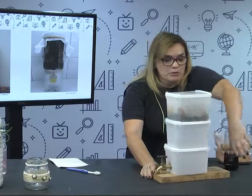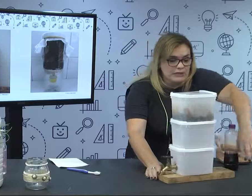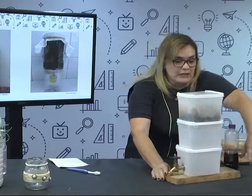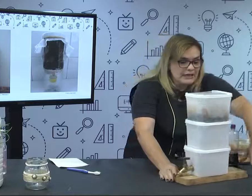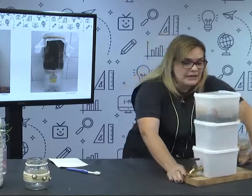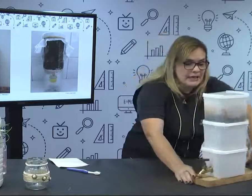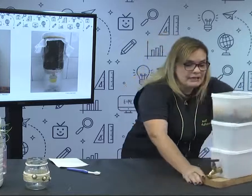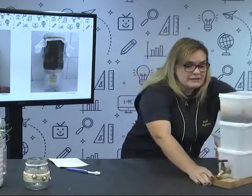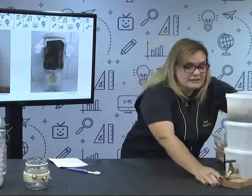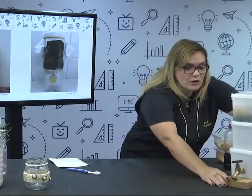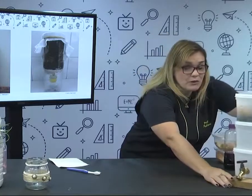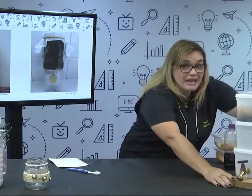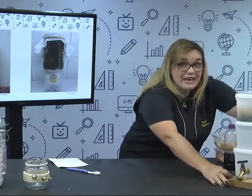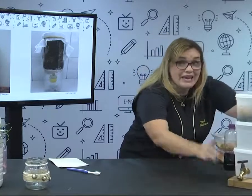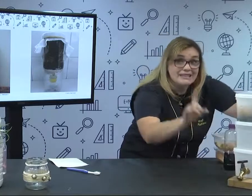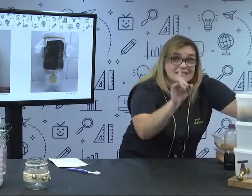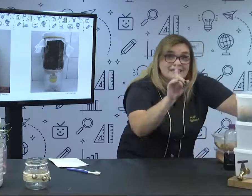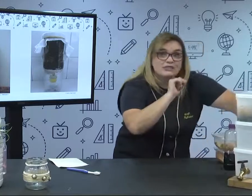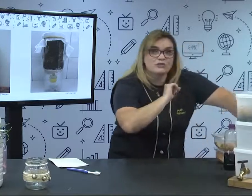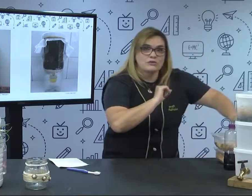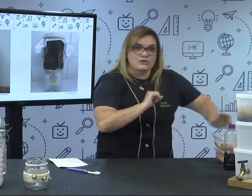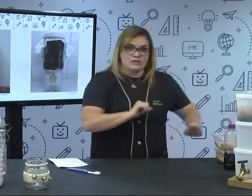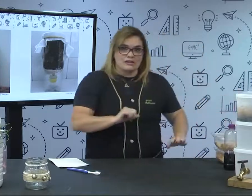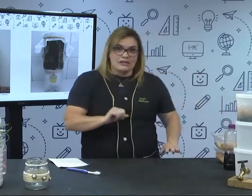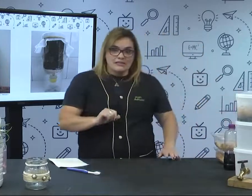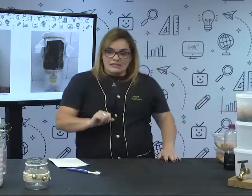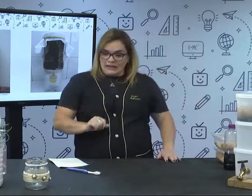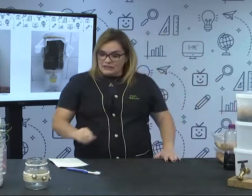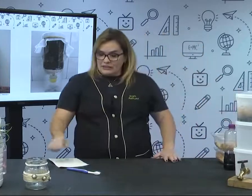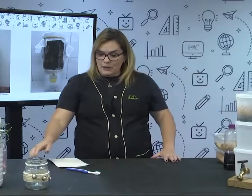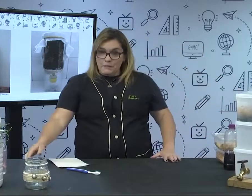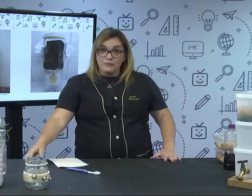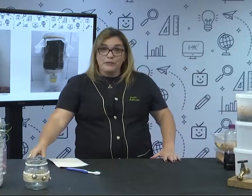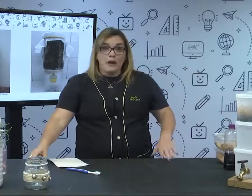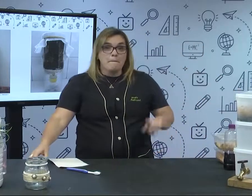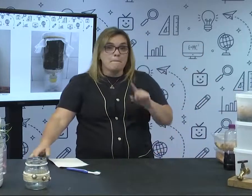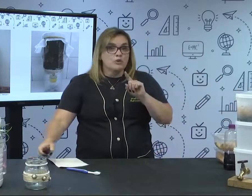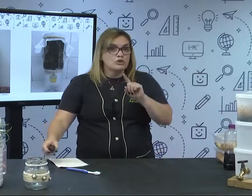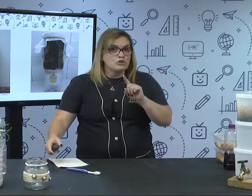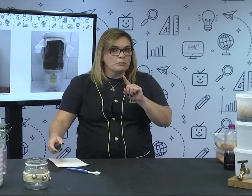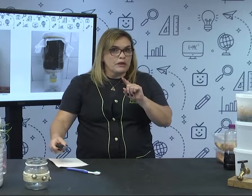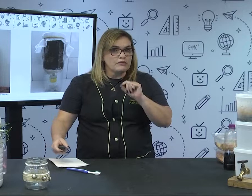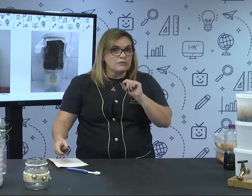sim, porque eles são resíduos,